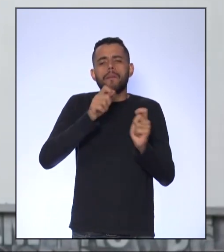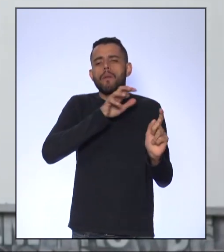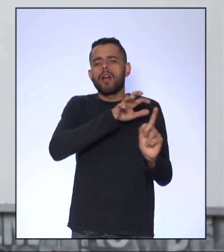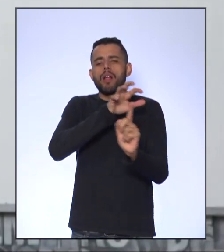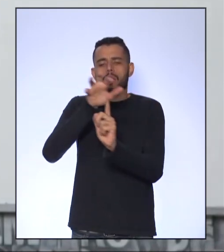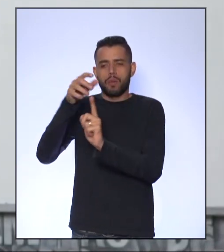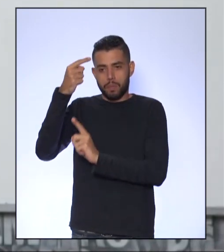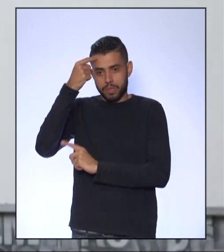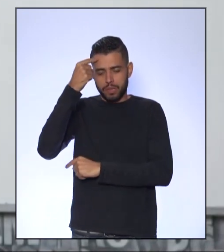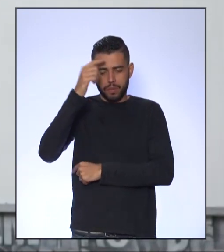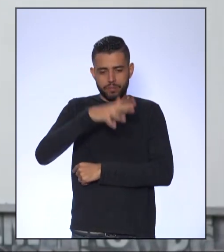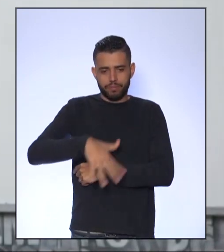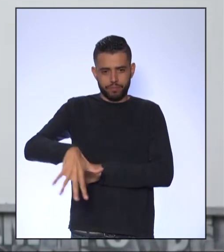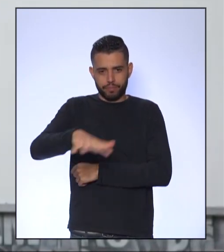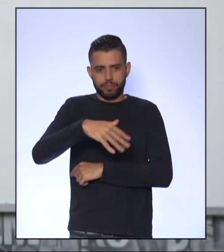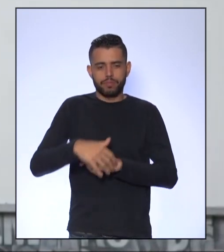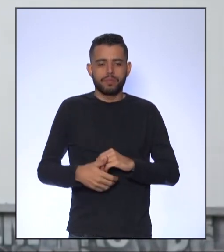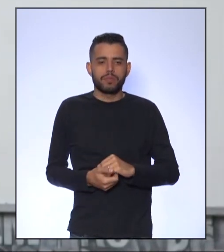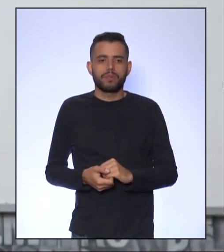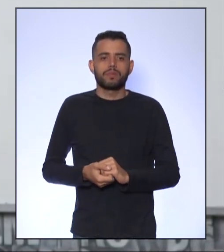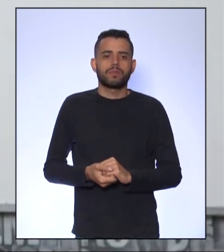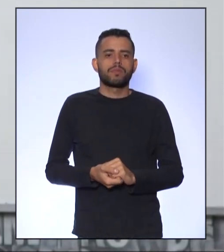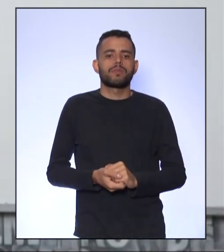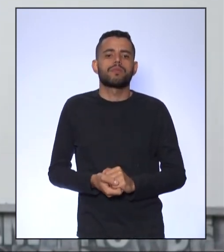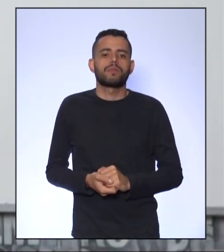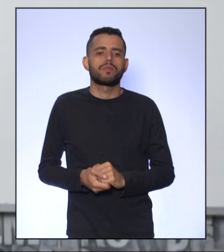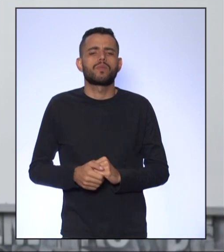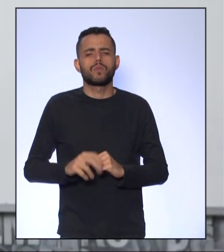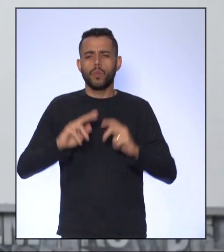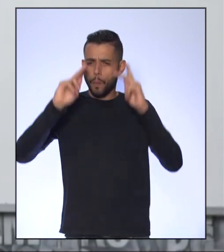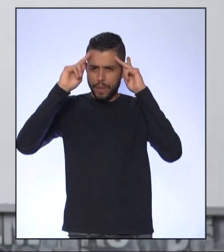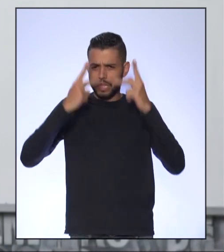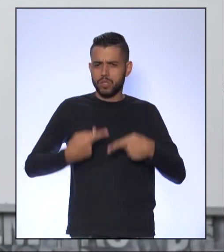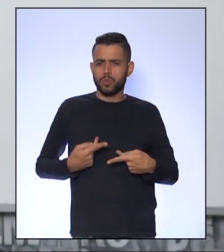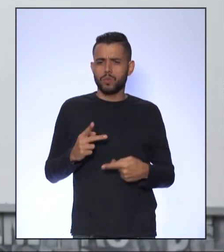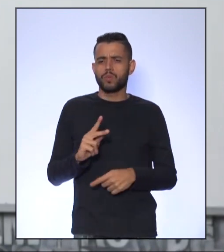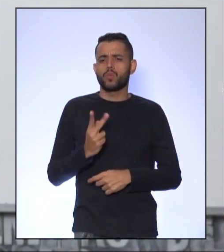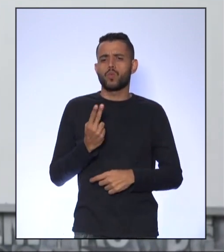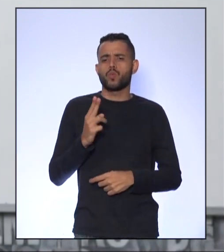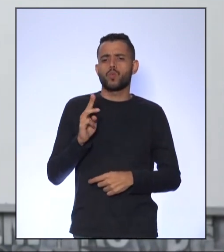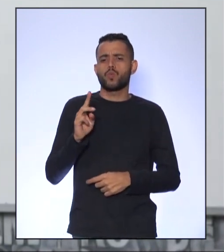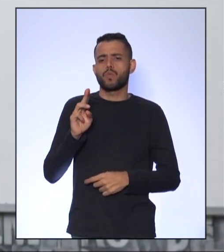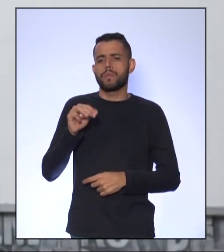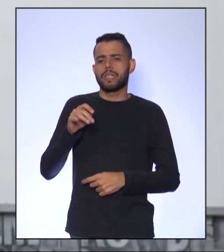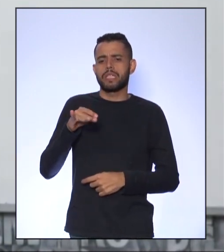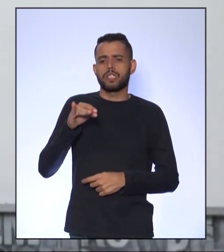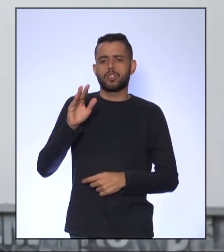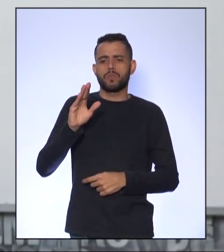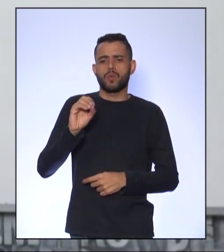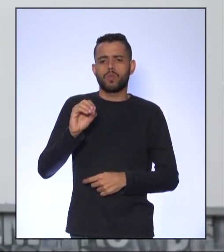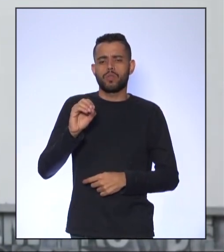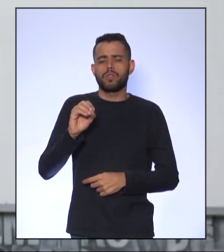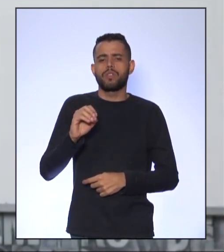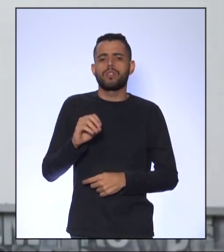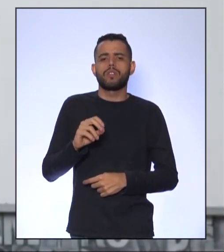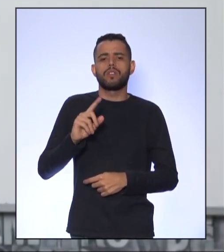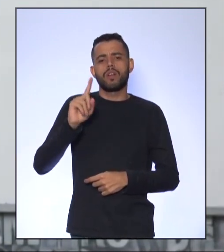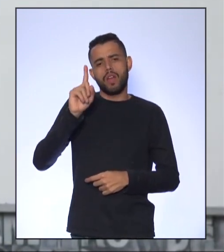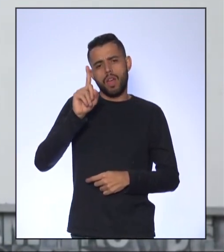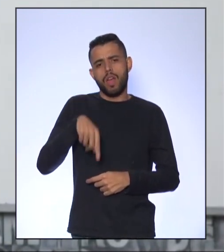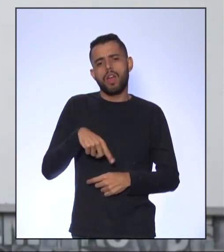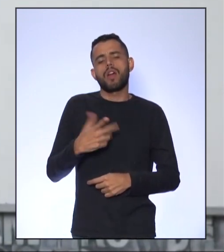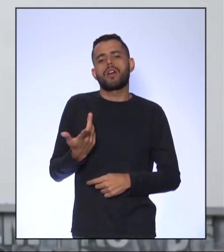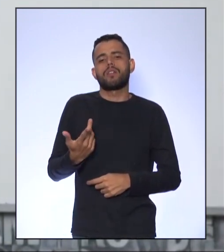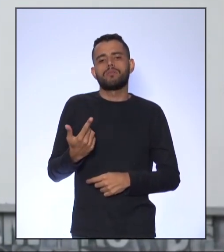medieval. Mas o Daniel, o que é o humanismo? O humanismo é uma das correntes